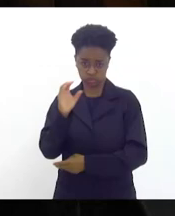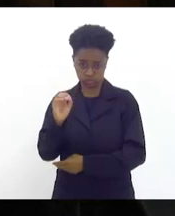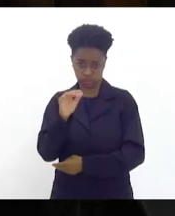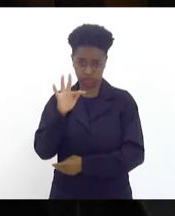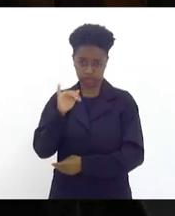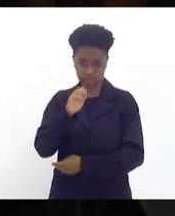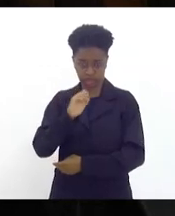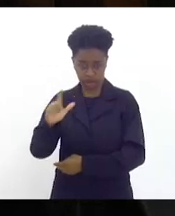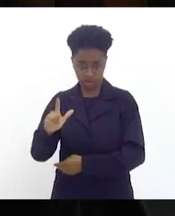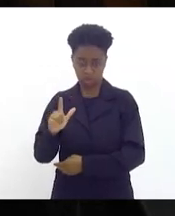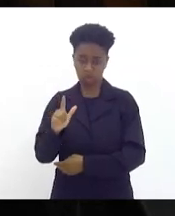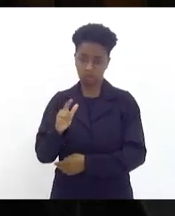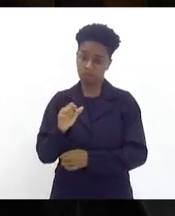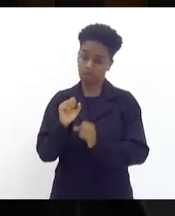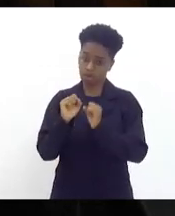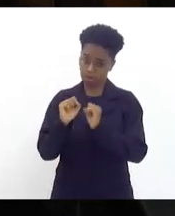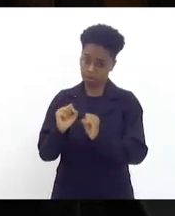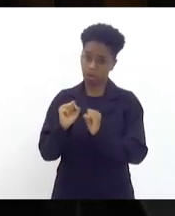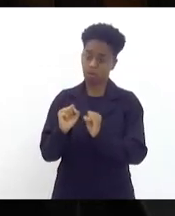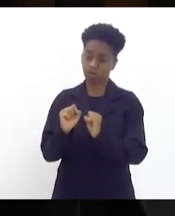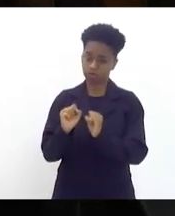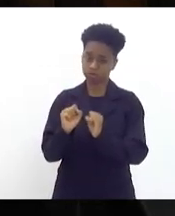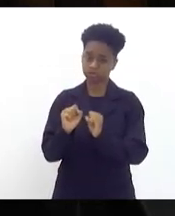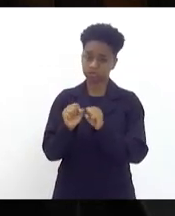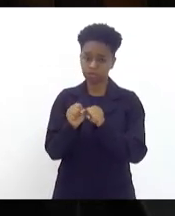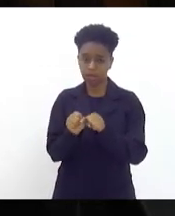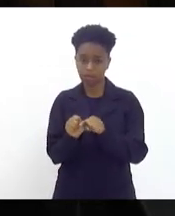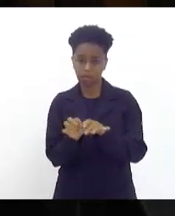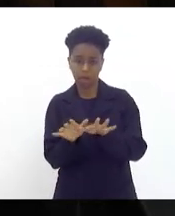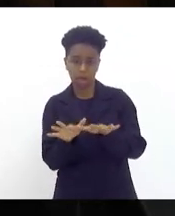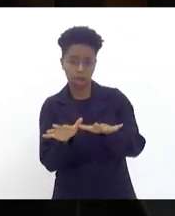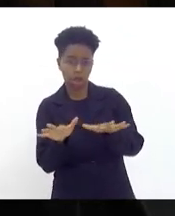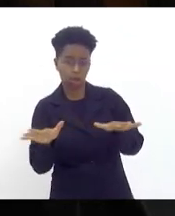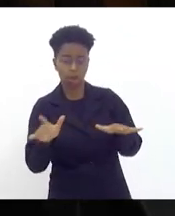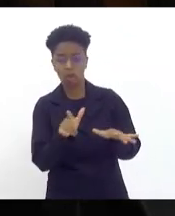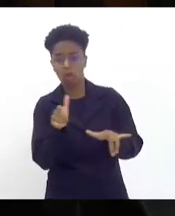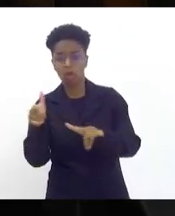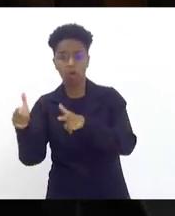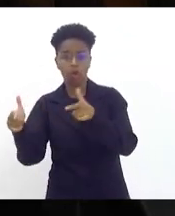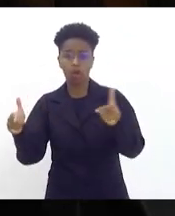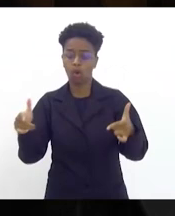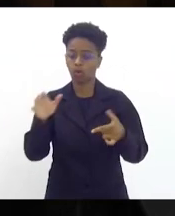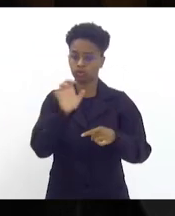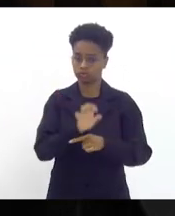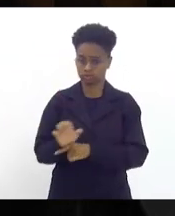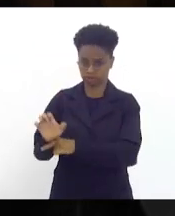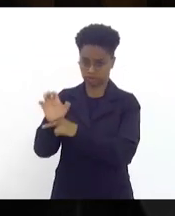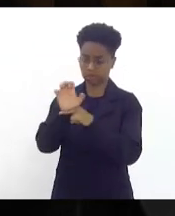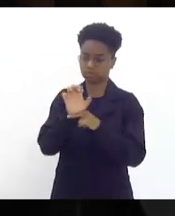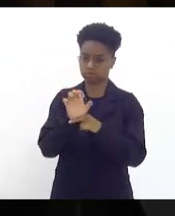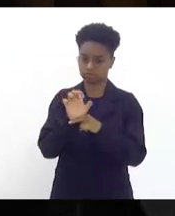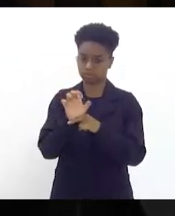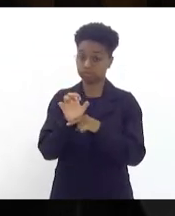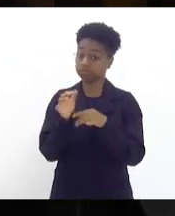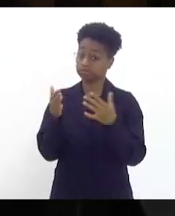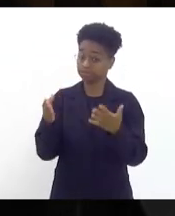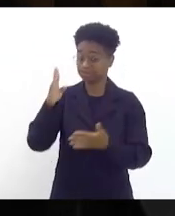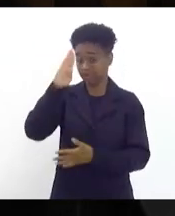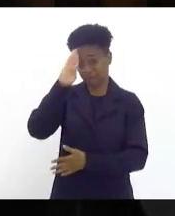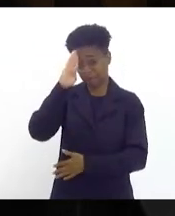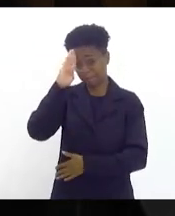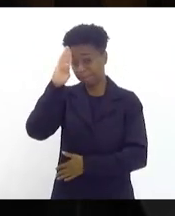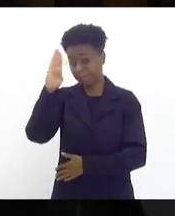possa ser estendidas as outras unidades federativas principalmente